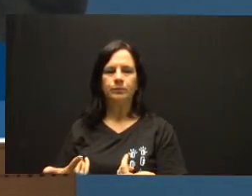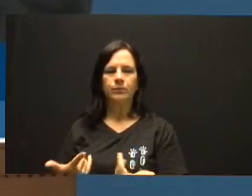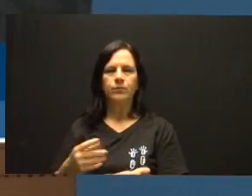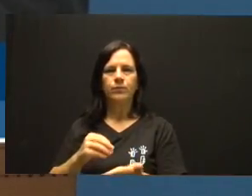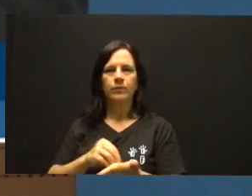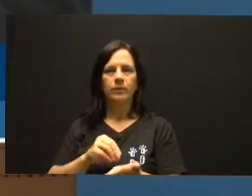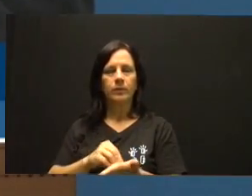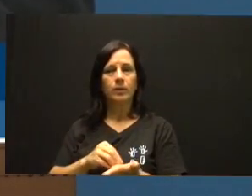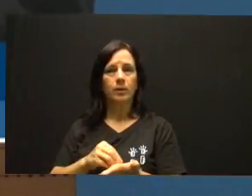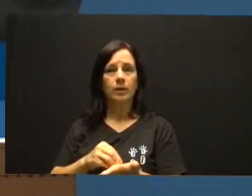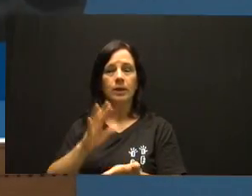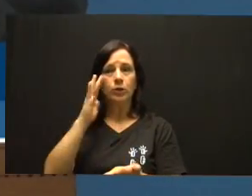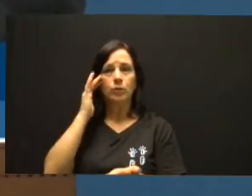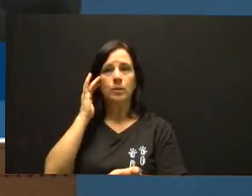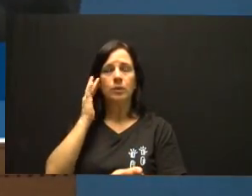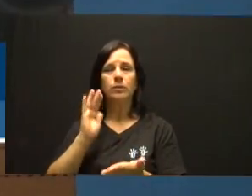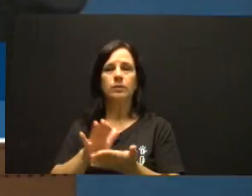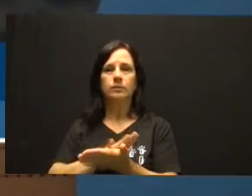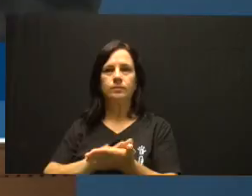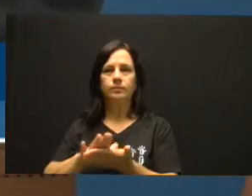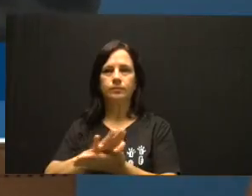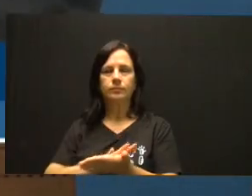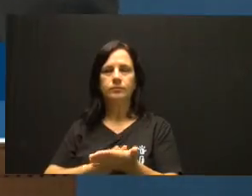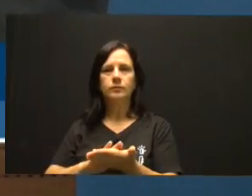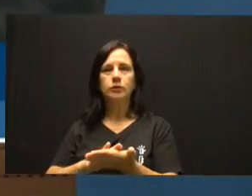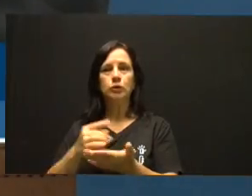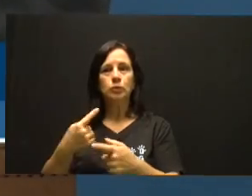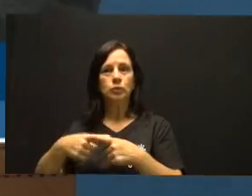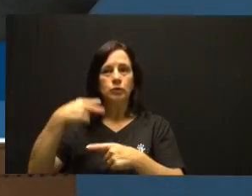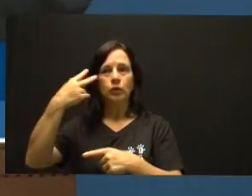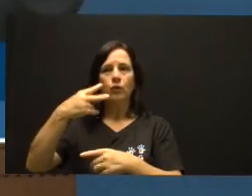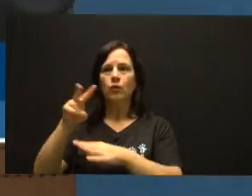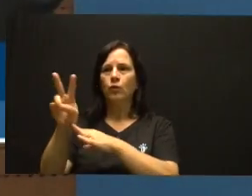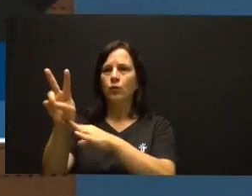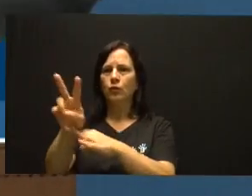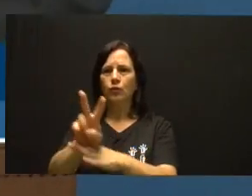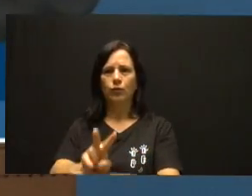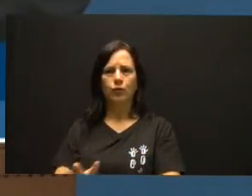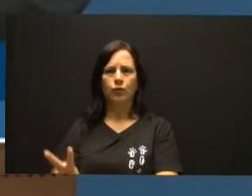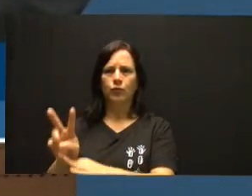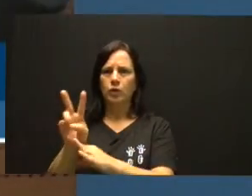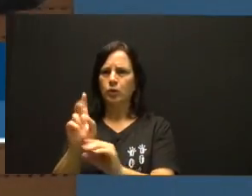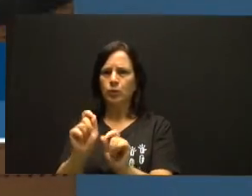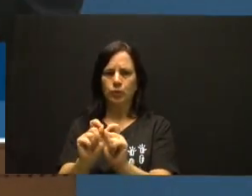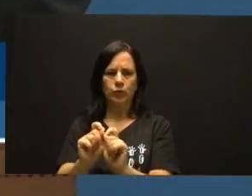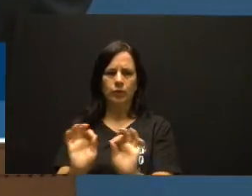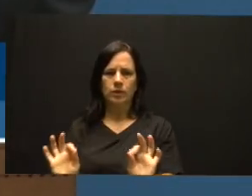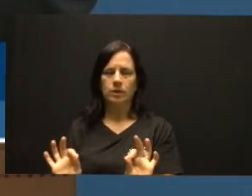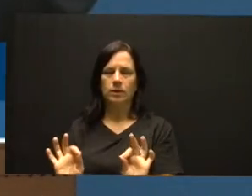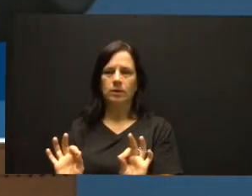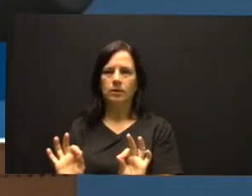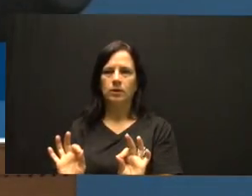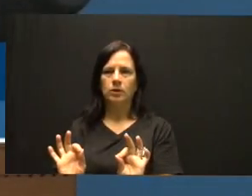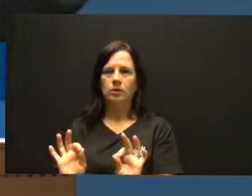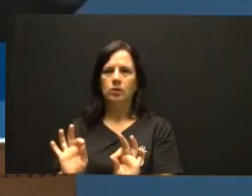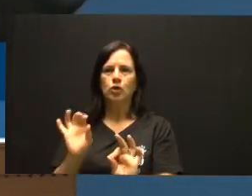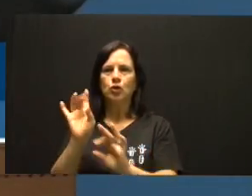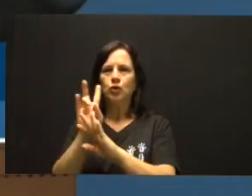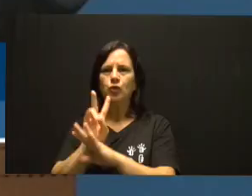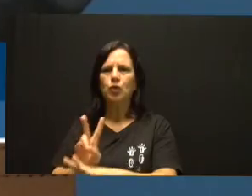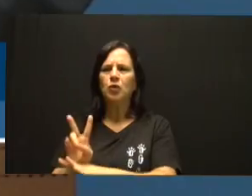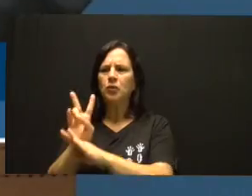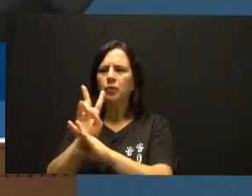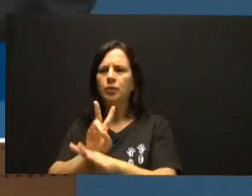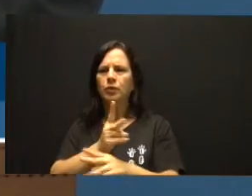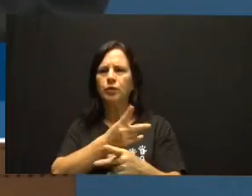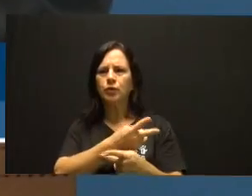e sem nexo algum. Porque a função do legislador é fiscalizar, não executar. O nome já diz. E